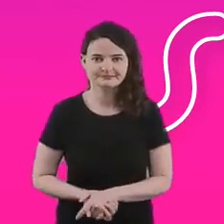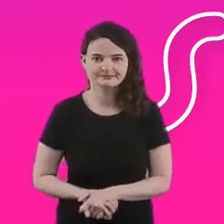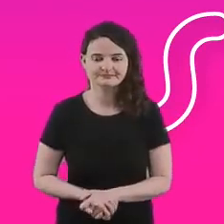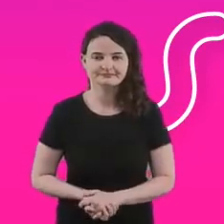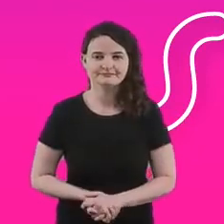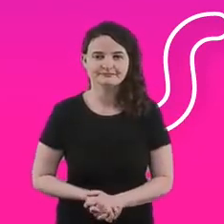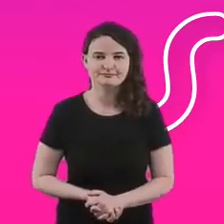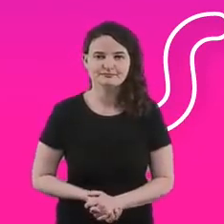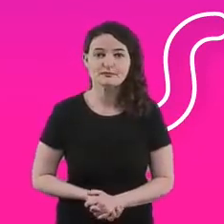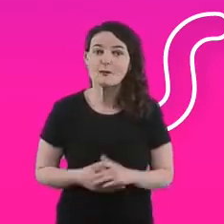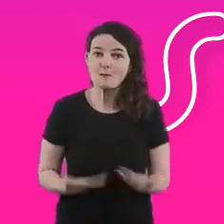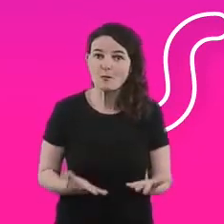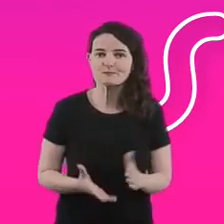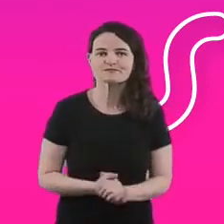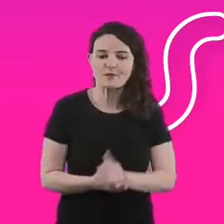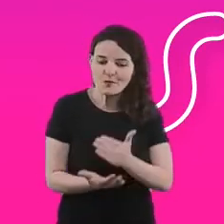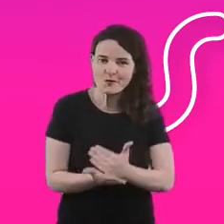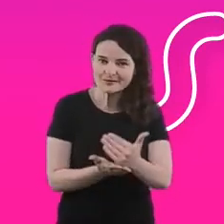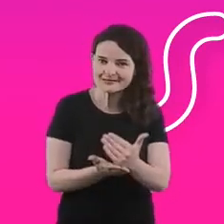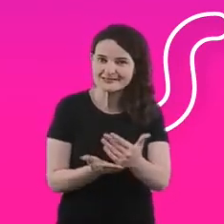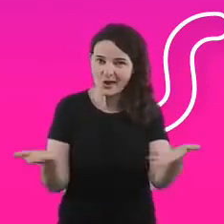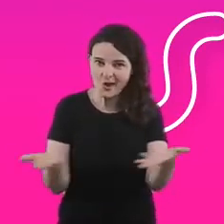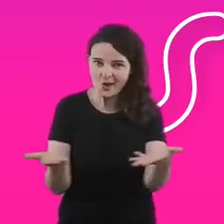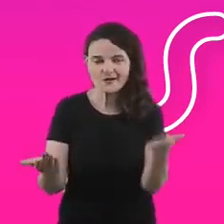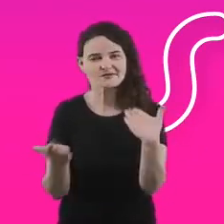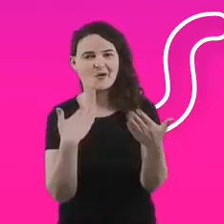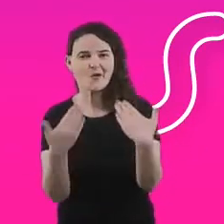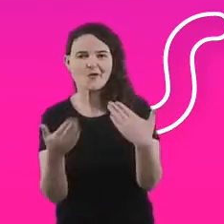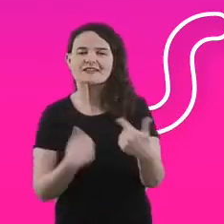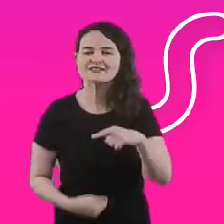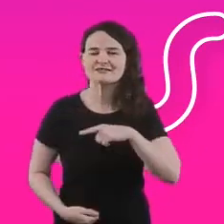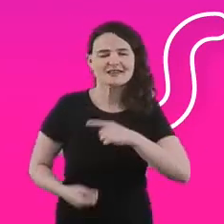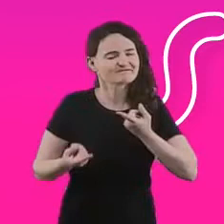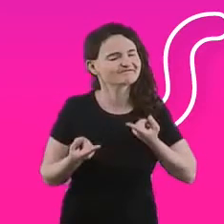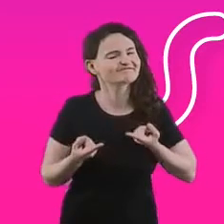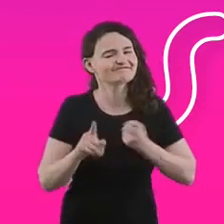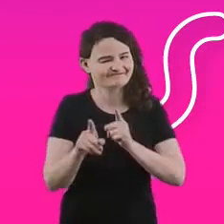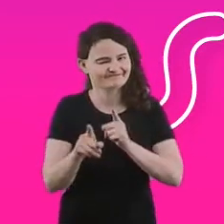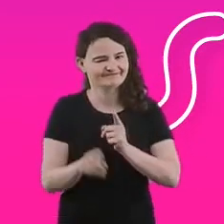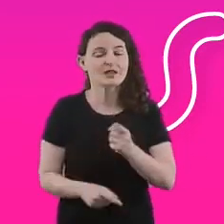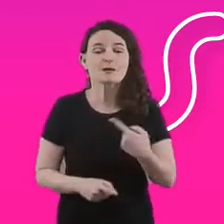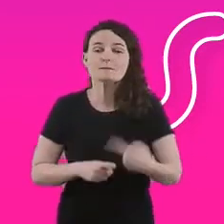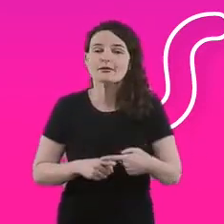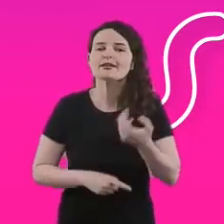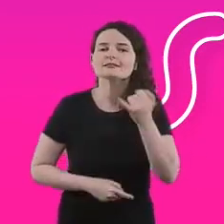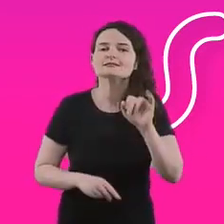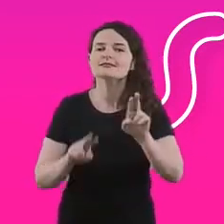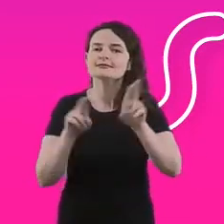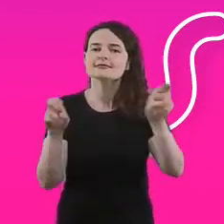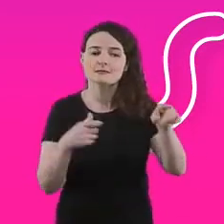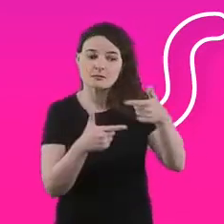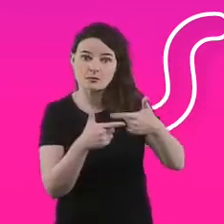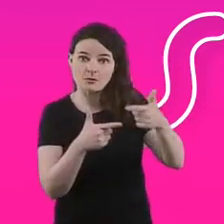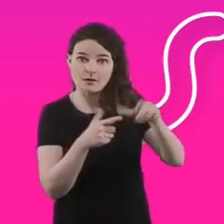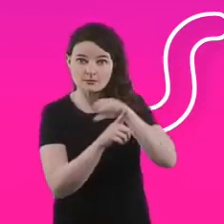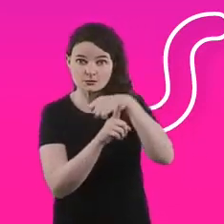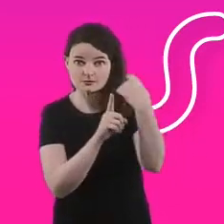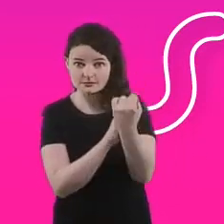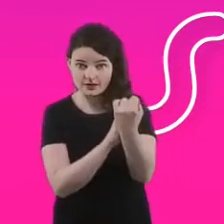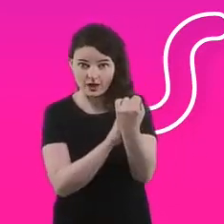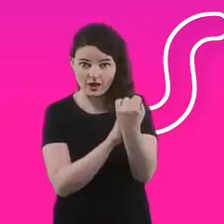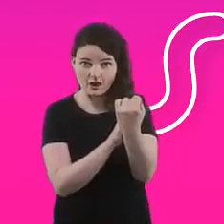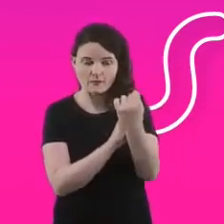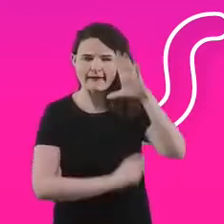gente começar a nossa reflexão aqui, eu acho que uma leve provocação, né, de que quando a gente fala de um problema social, quando a gente está falando de impacto, né, de resolver um